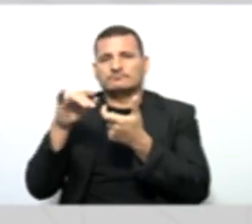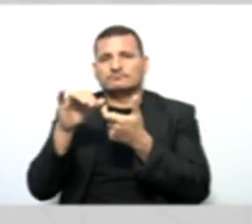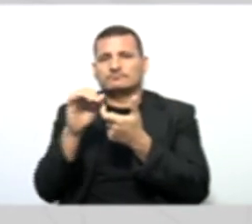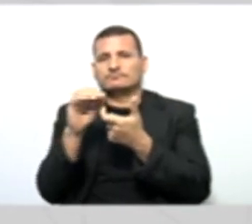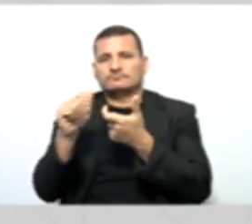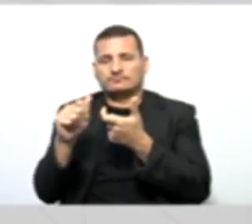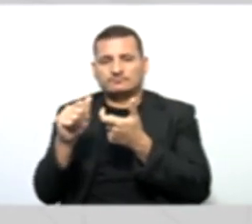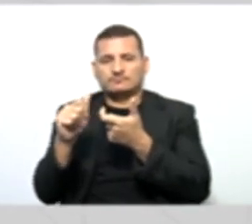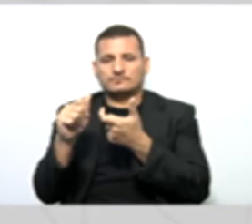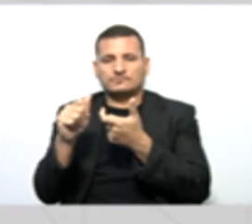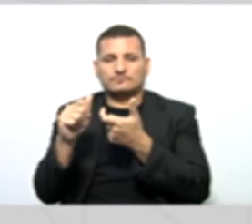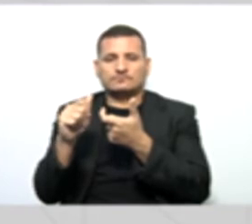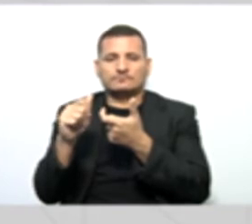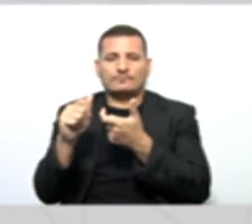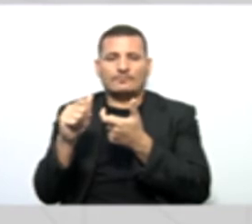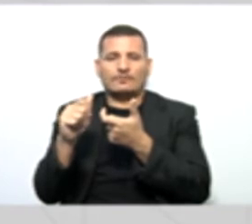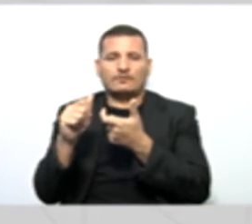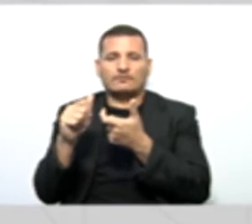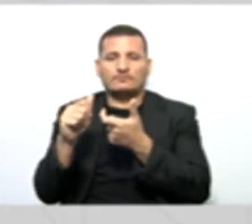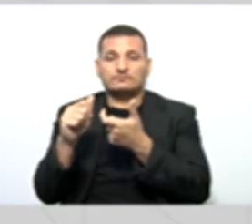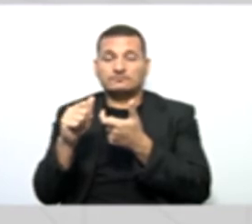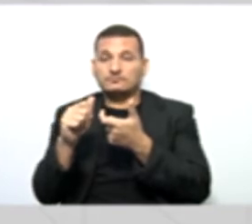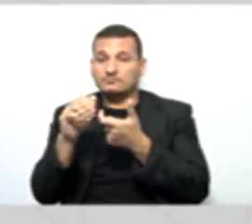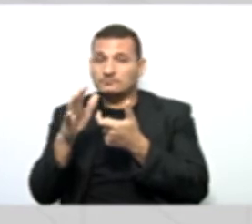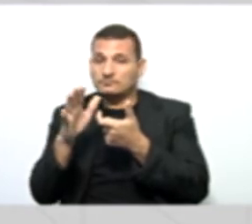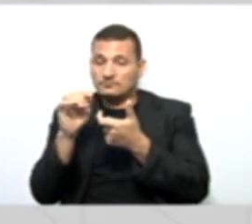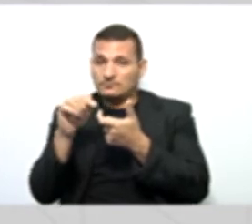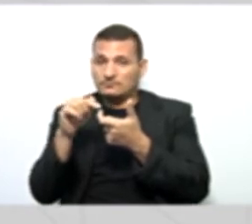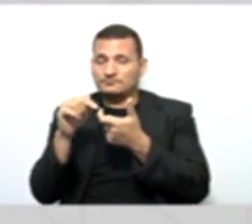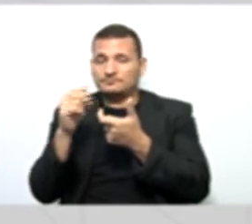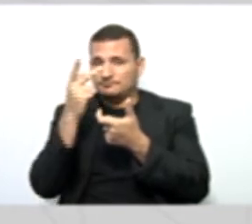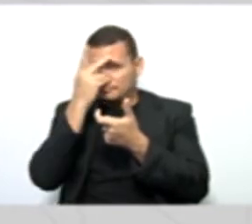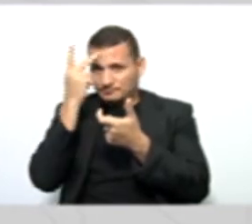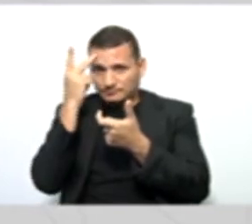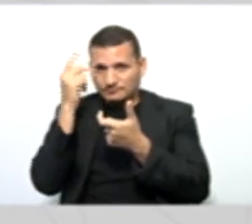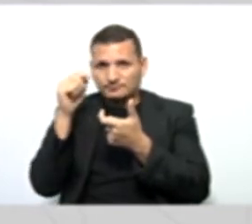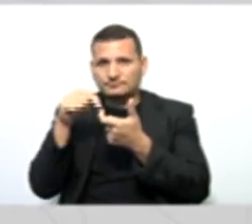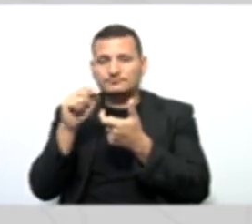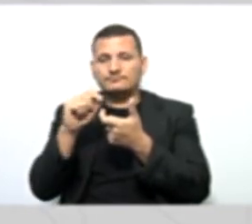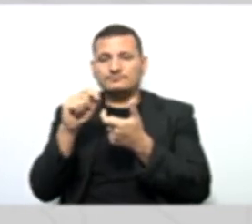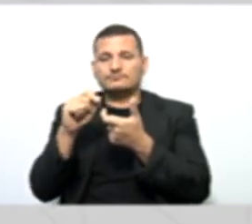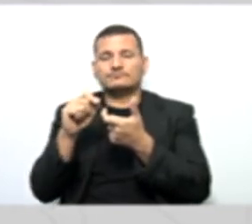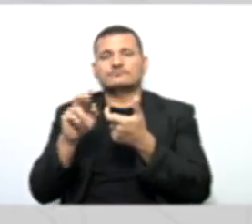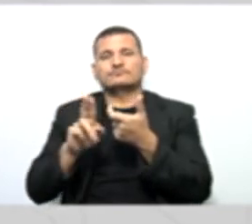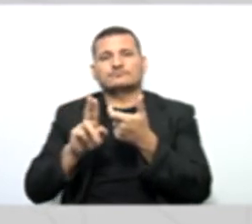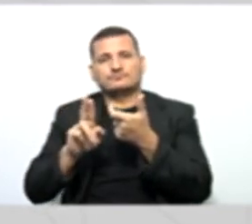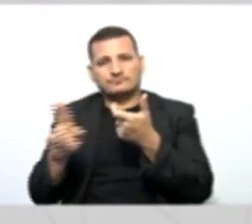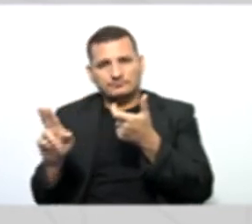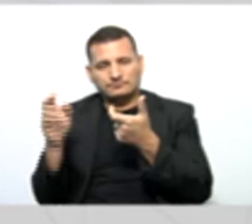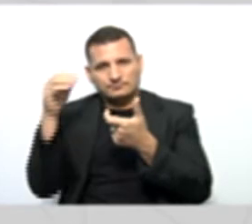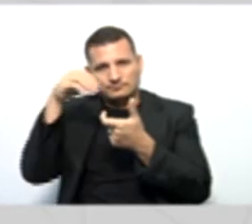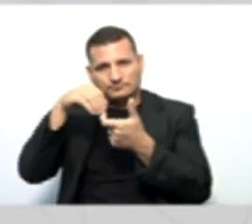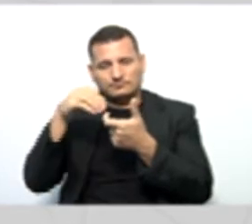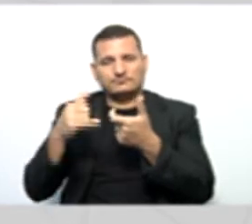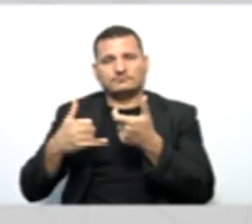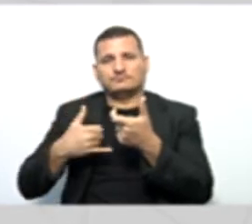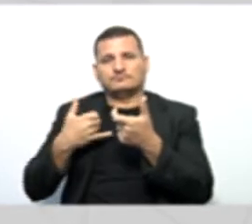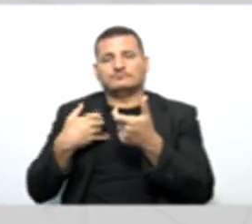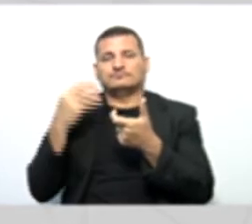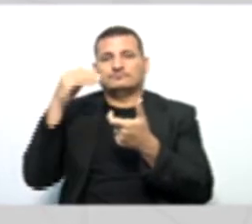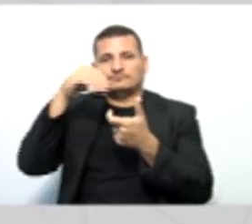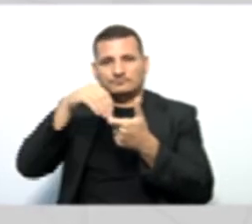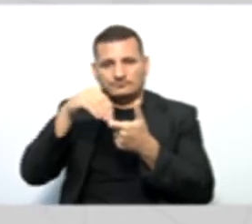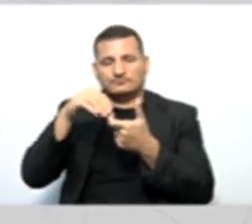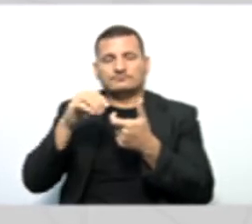pessoa. Ou seja, se na classe pessoa estabelecemos os atributos nome e idade,